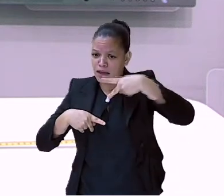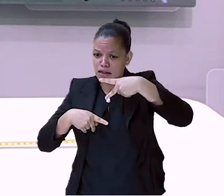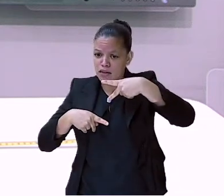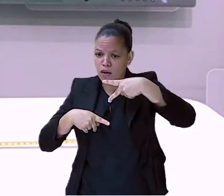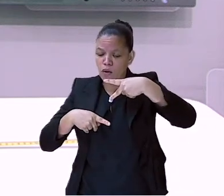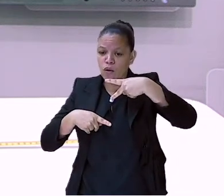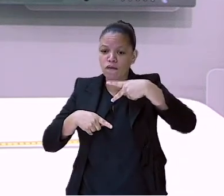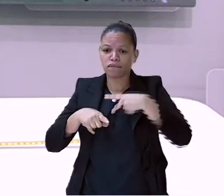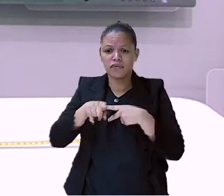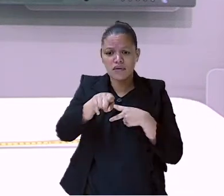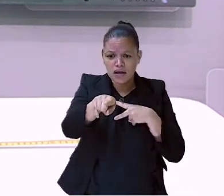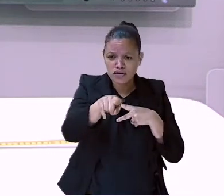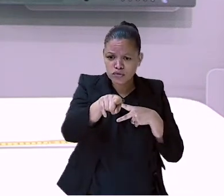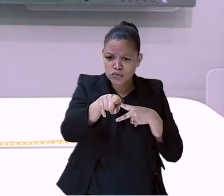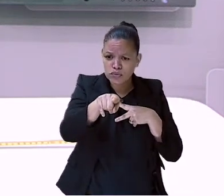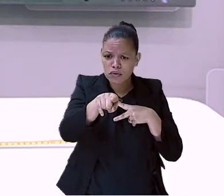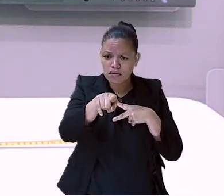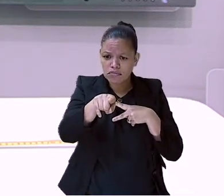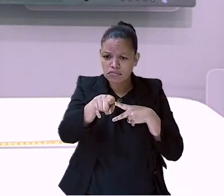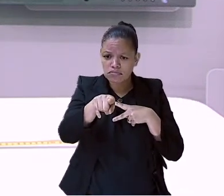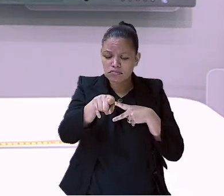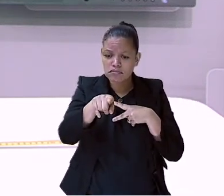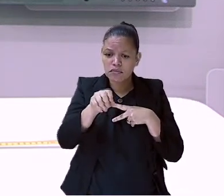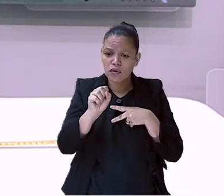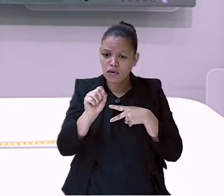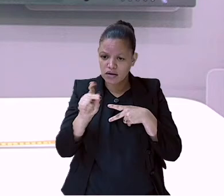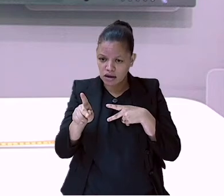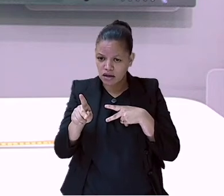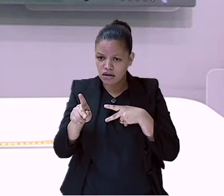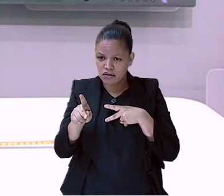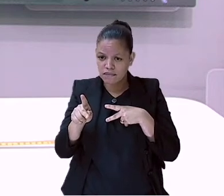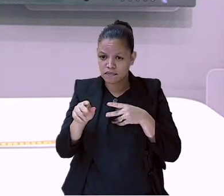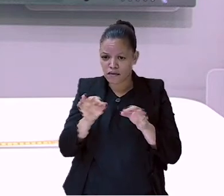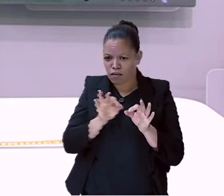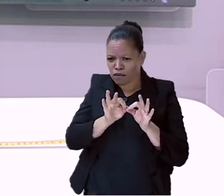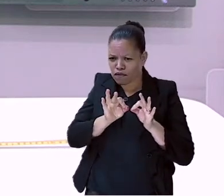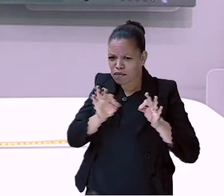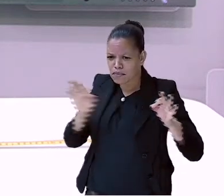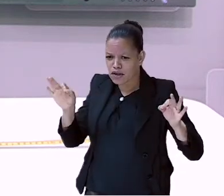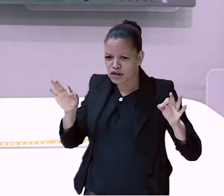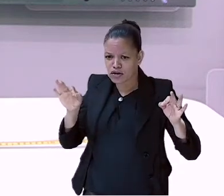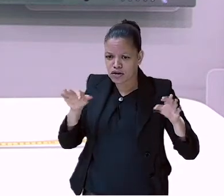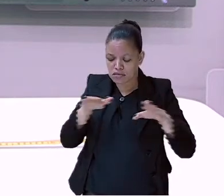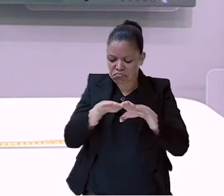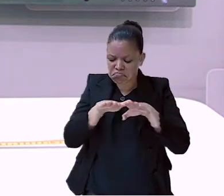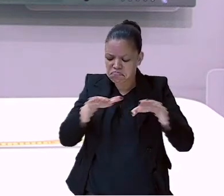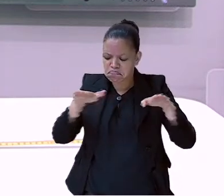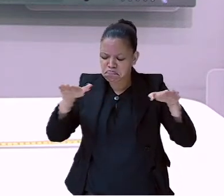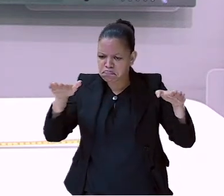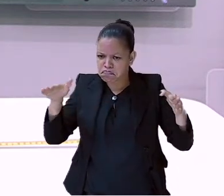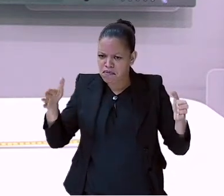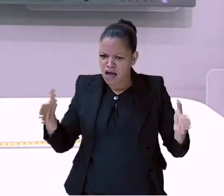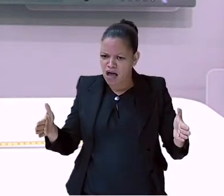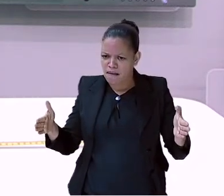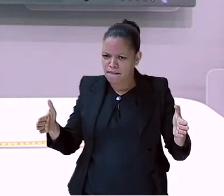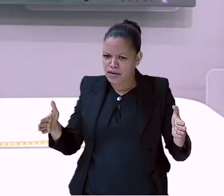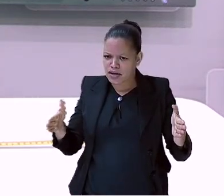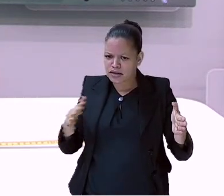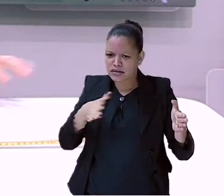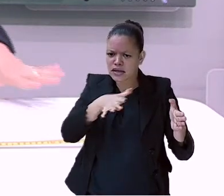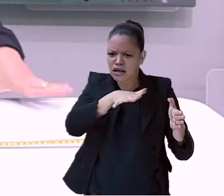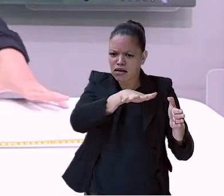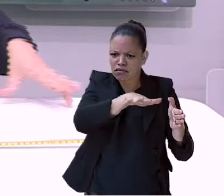tenho, né? 1, 2, 3, 4, 5,